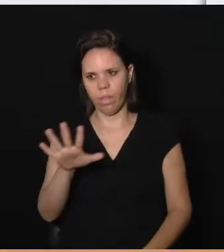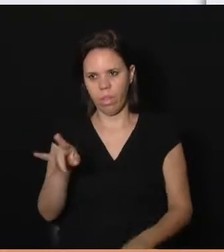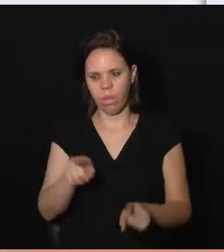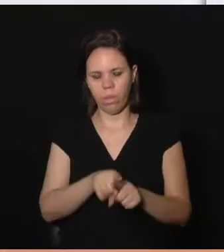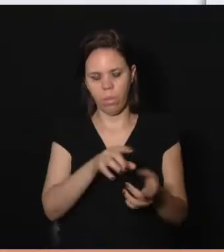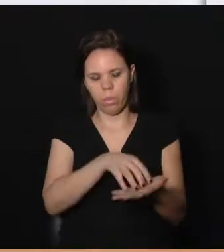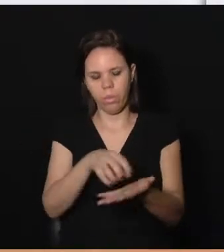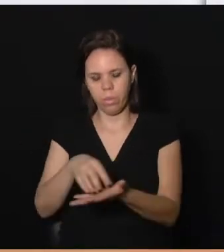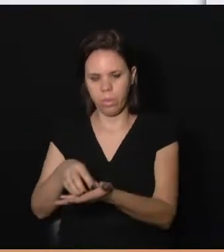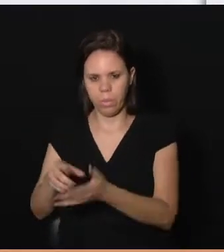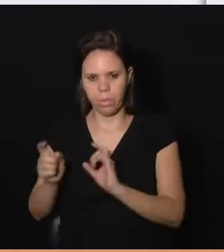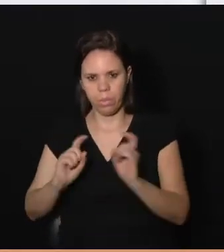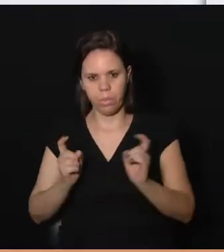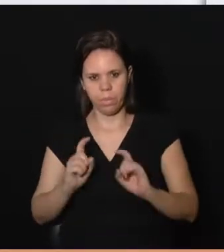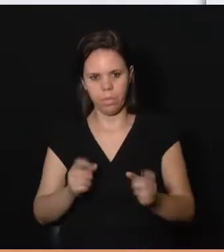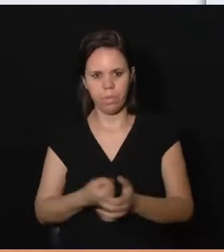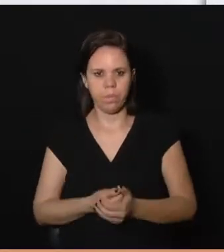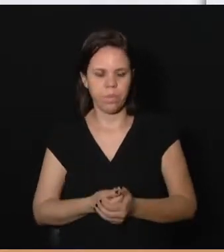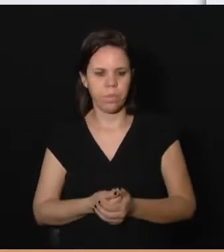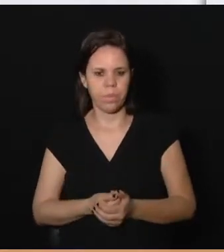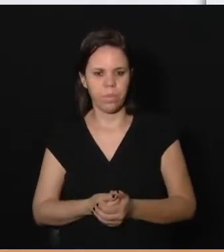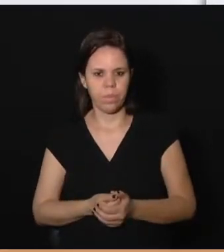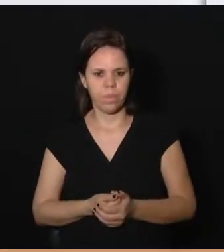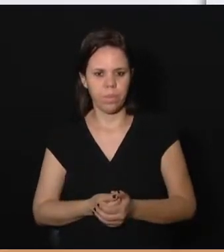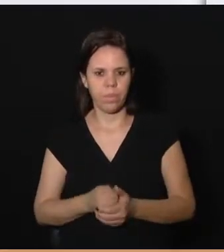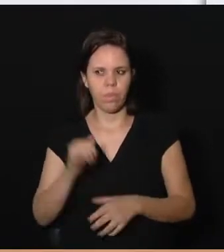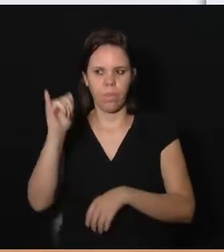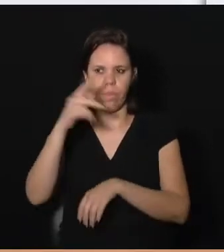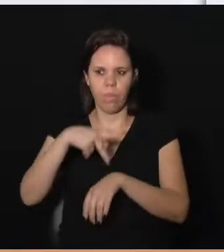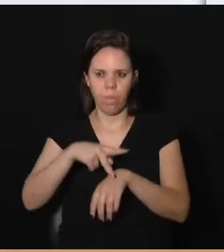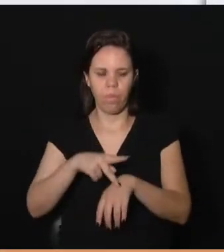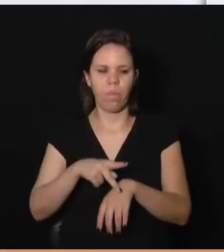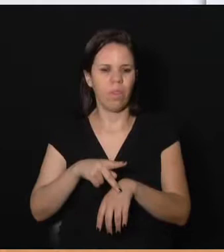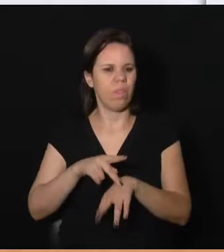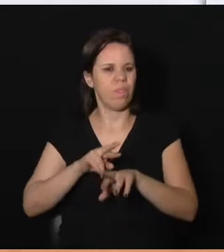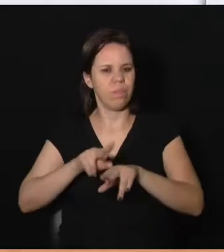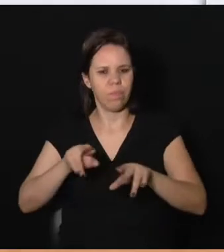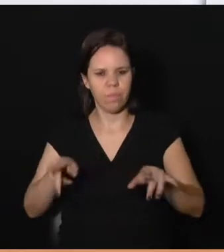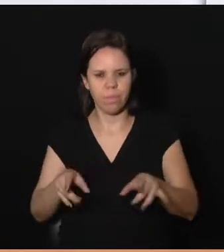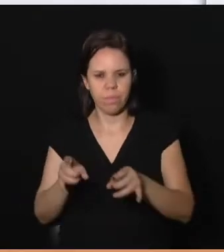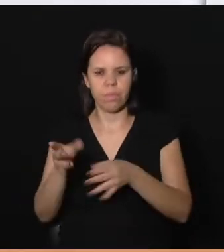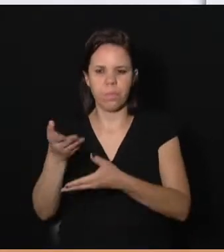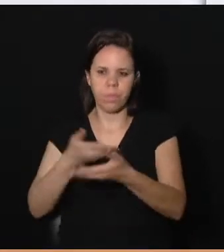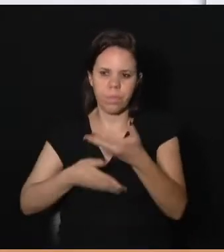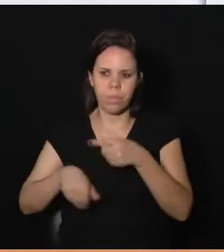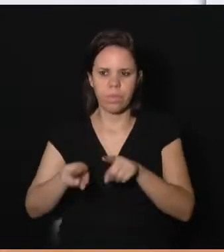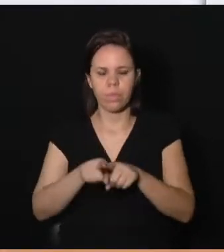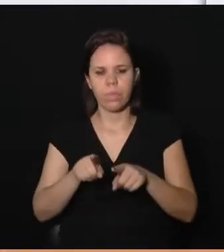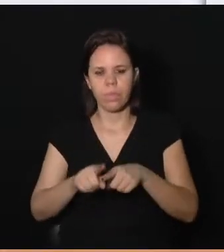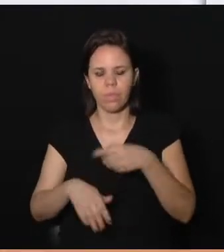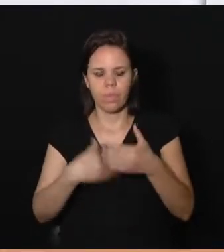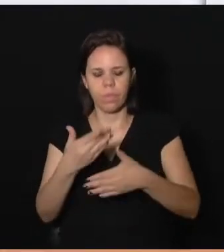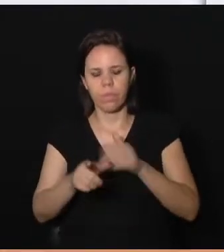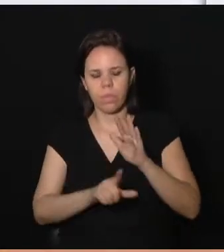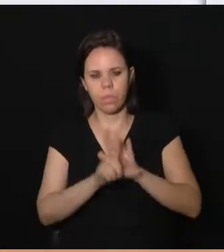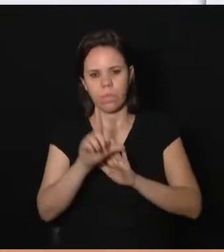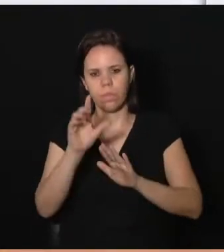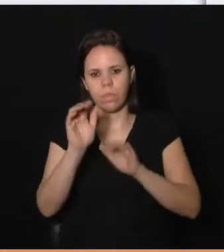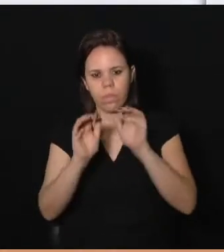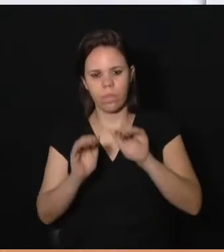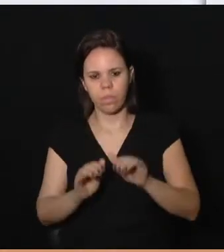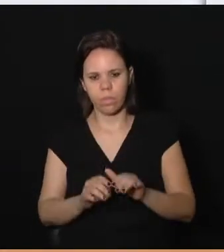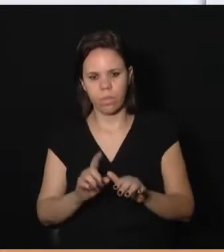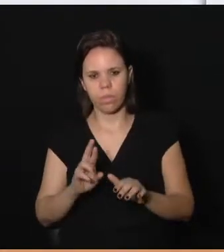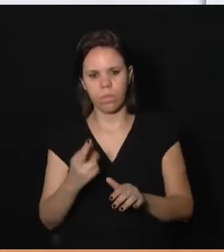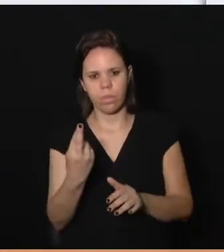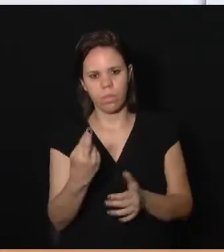reunir com os players, né, com os importadores, com os exportadores, com os intervenientes da cadeia logística. E o resultado está